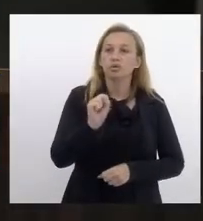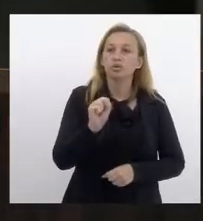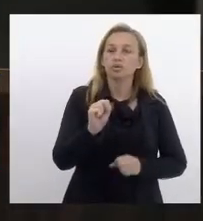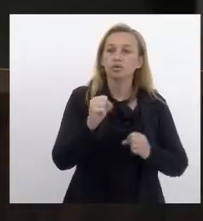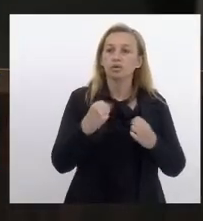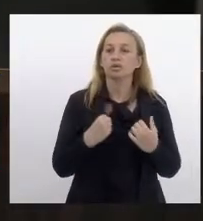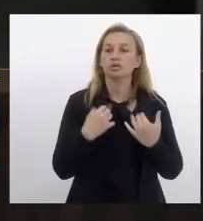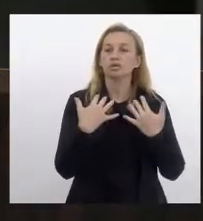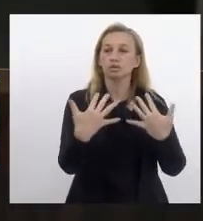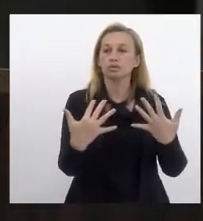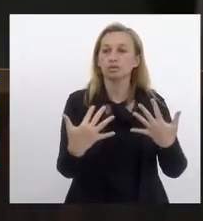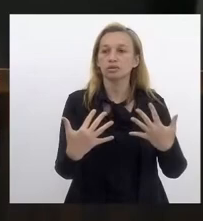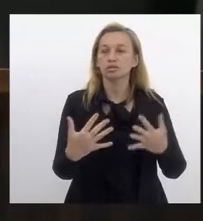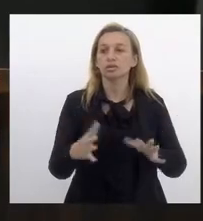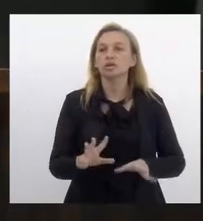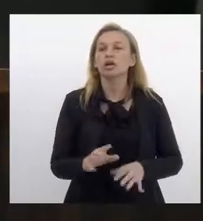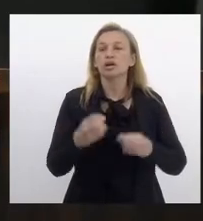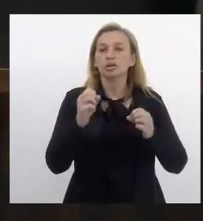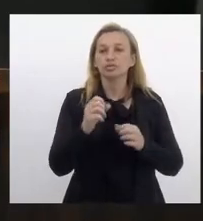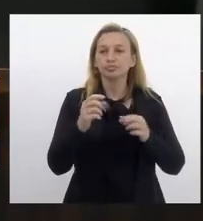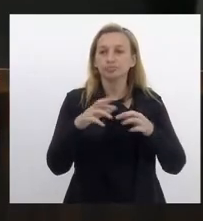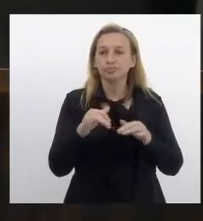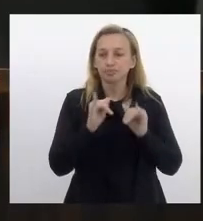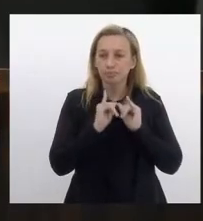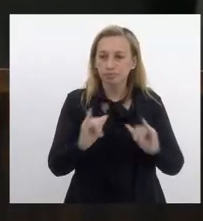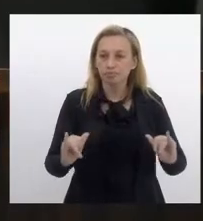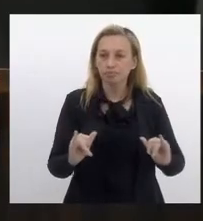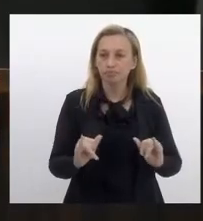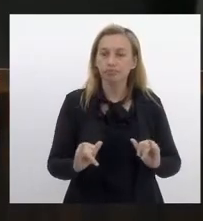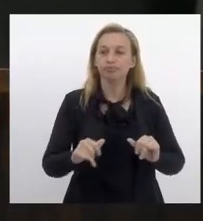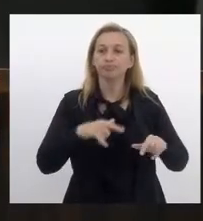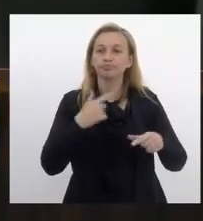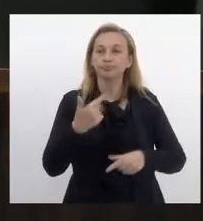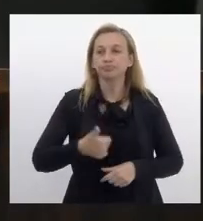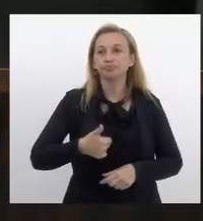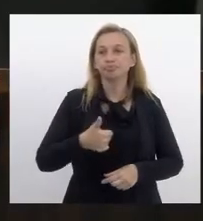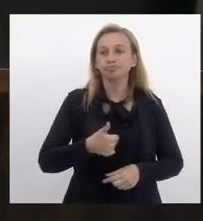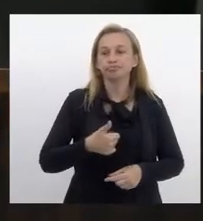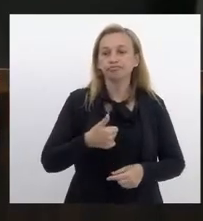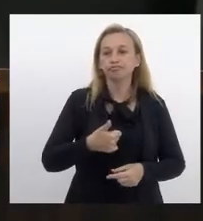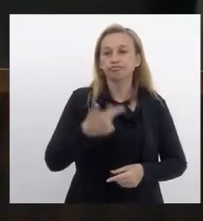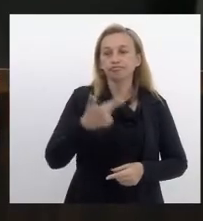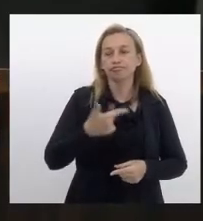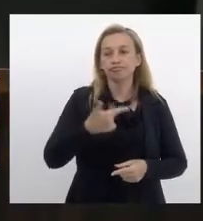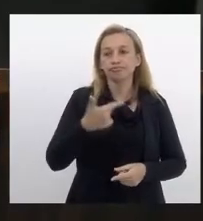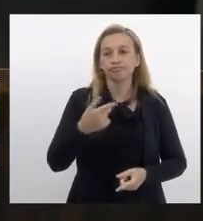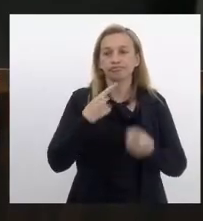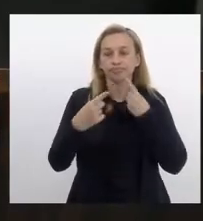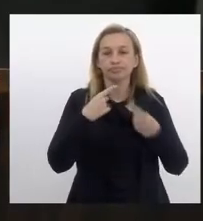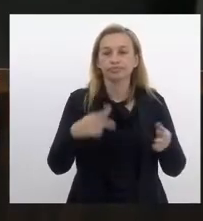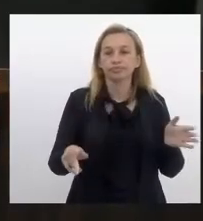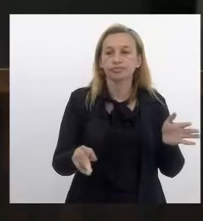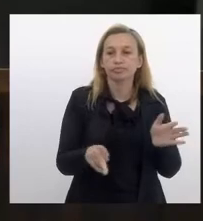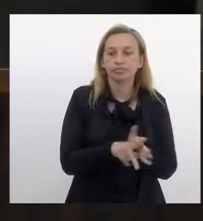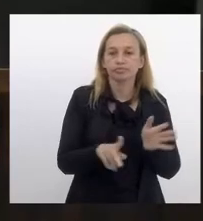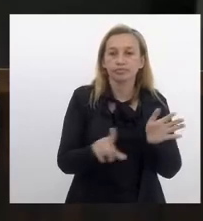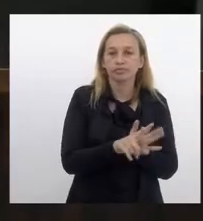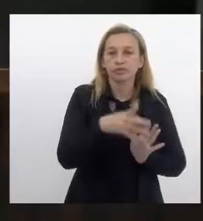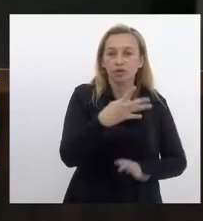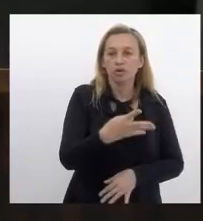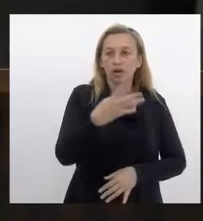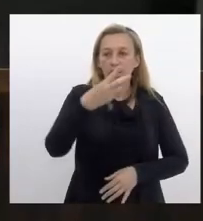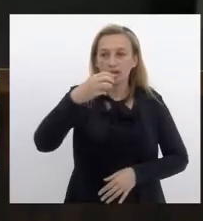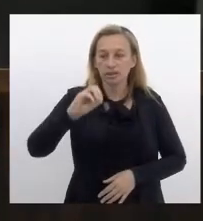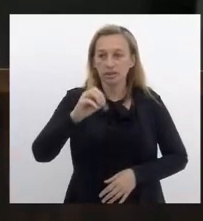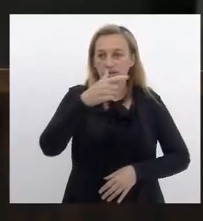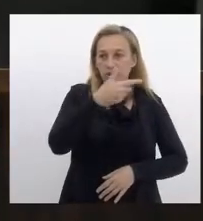públicas. Anuncio, em tramitação ordinária, em segunda discussão, projeto de lei 4032 de 21. De autoria do